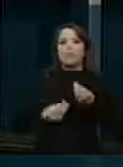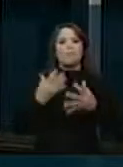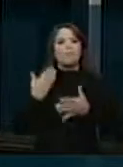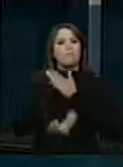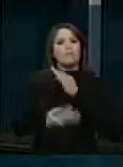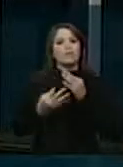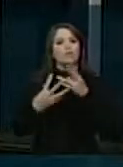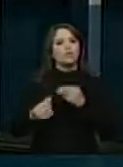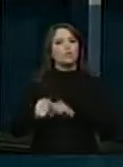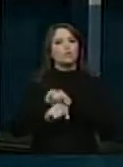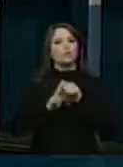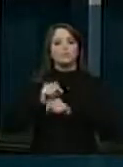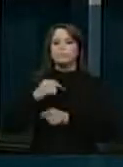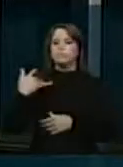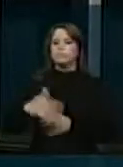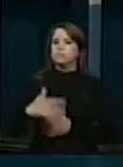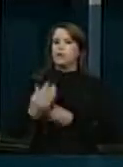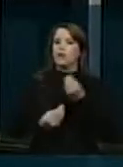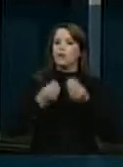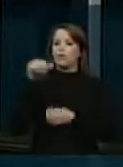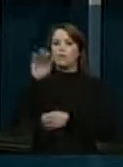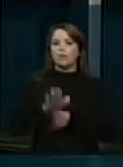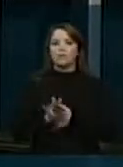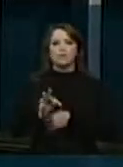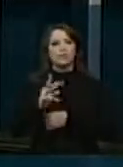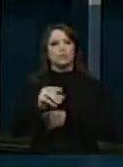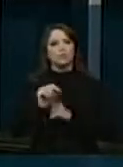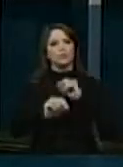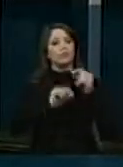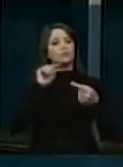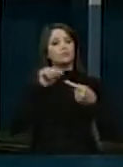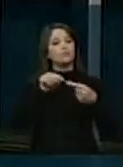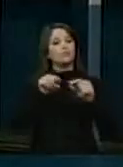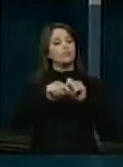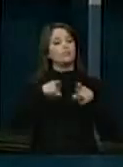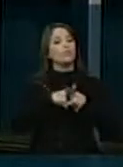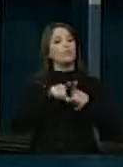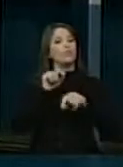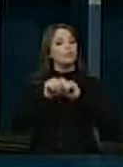que traz prejuízos graves para o Brasil, no sentido tanto